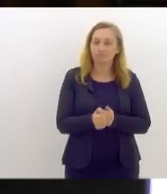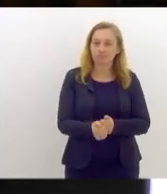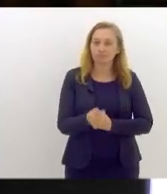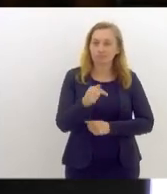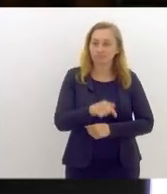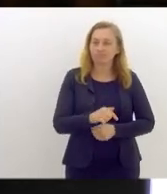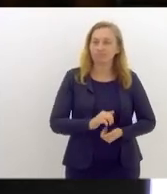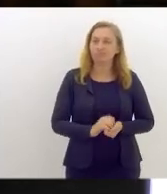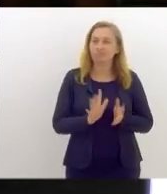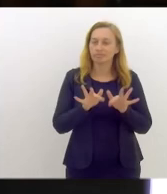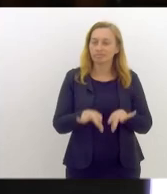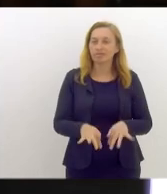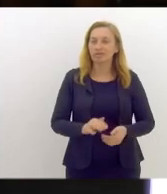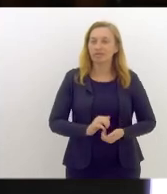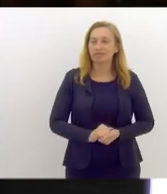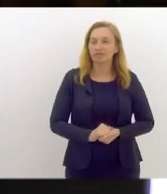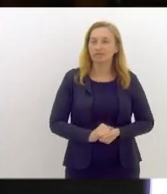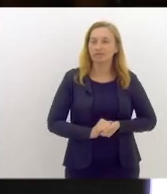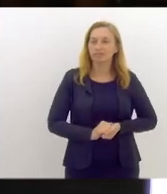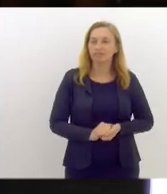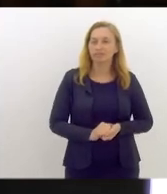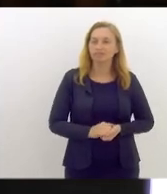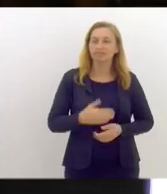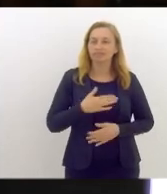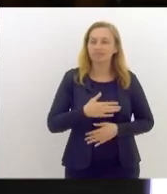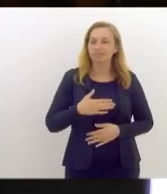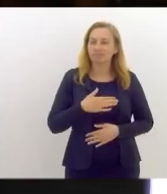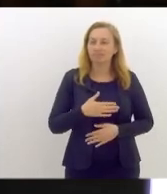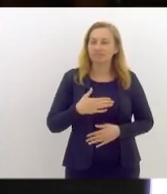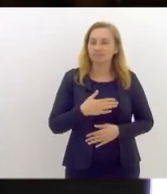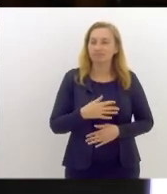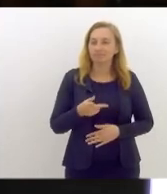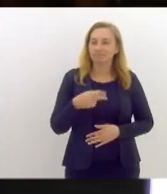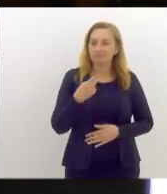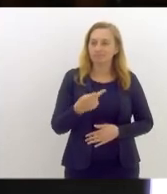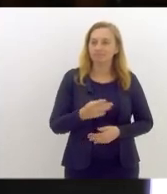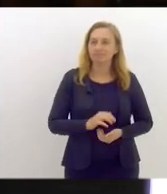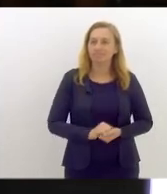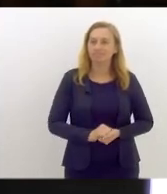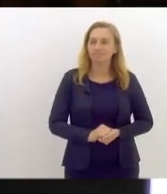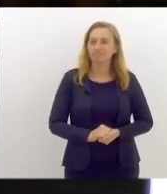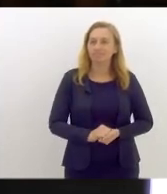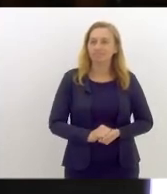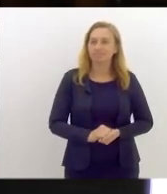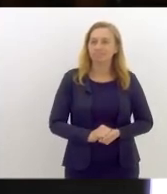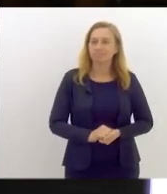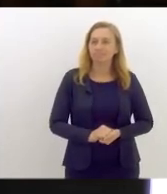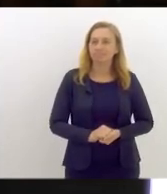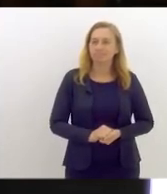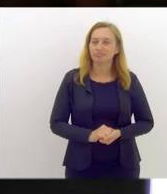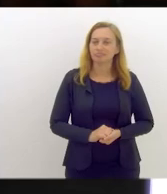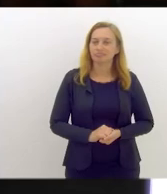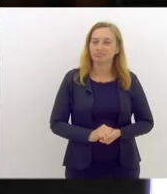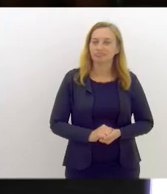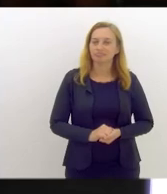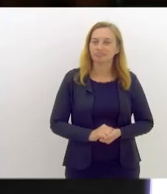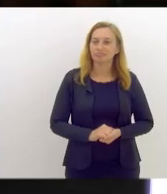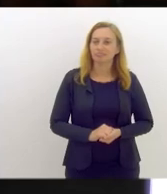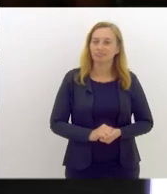para o fim eu gostaria só de enfatizar que